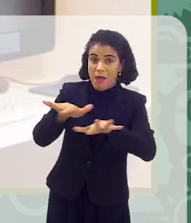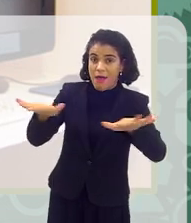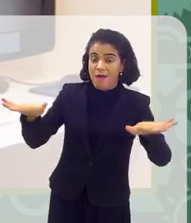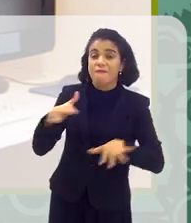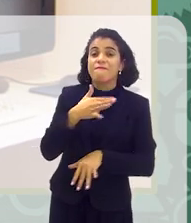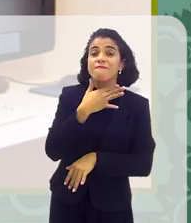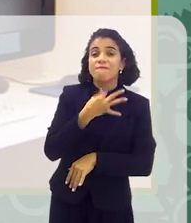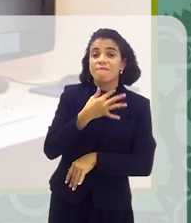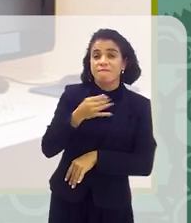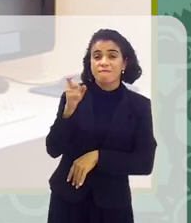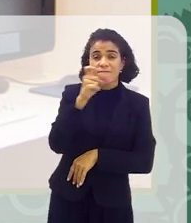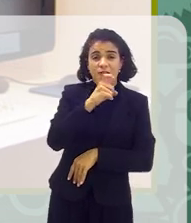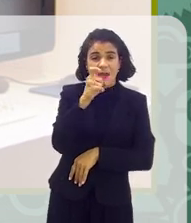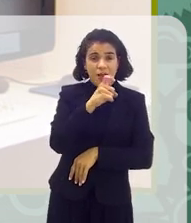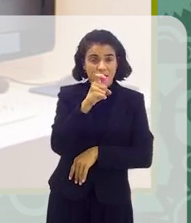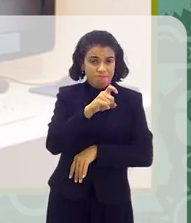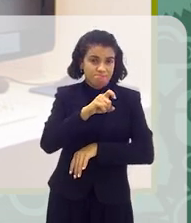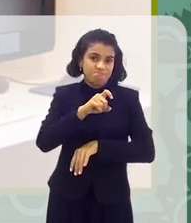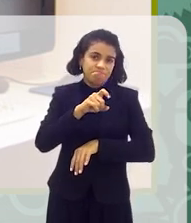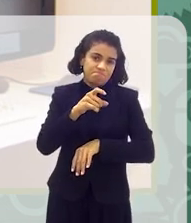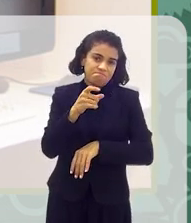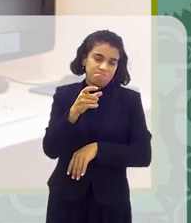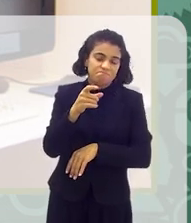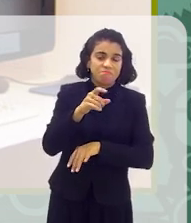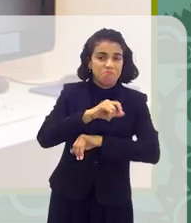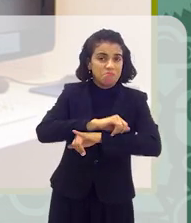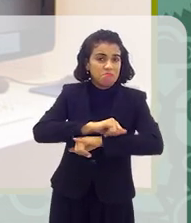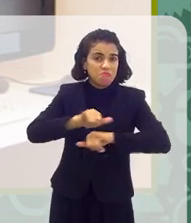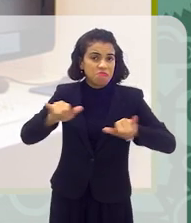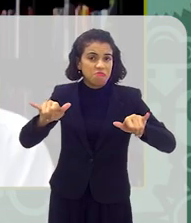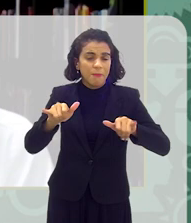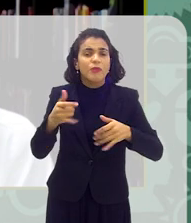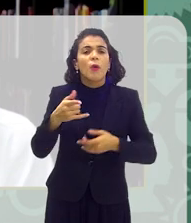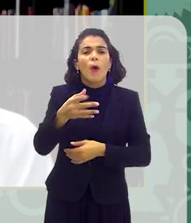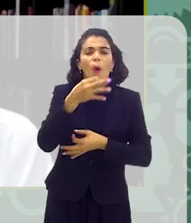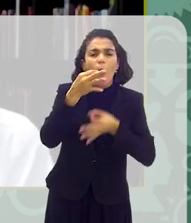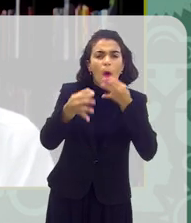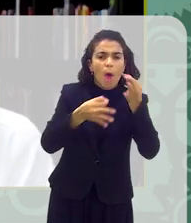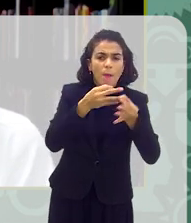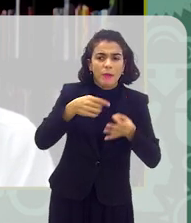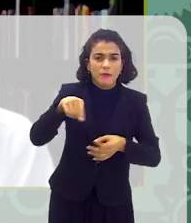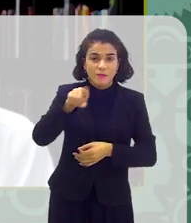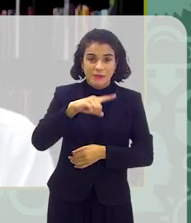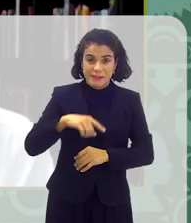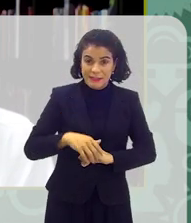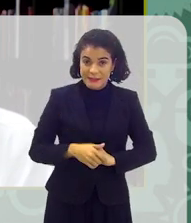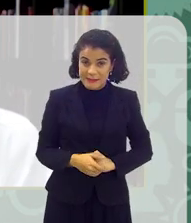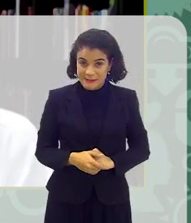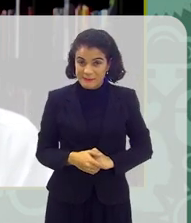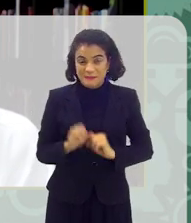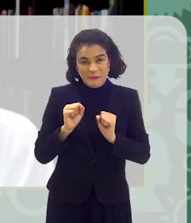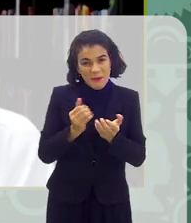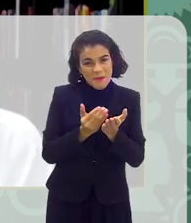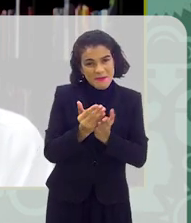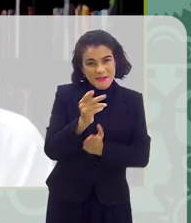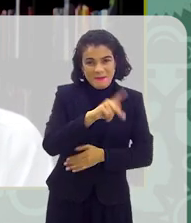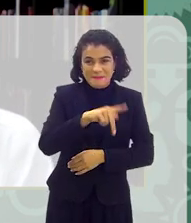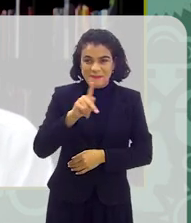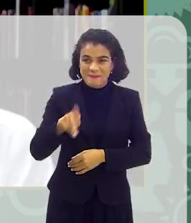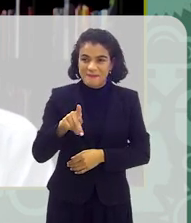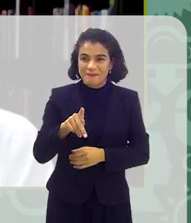por exemplo, né, já que é um modelo aí um pouco mais delicado. Qual a opinião de vocês em relação a isso? Professor, pode começar com o